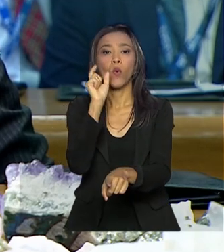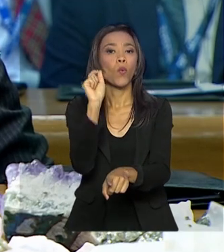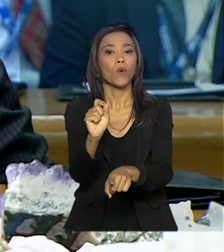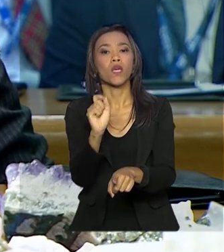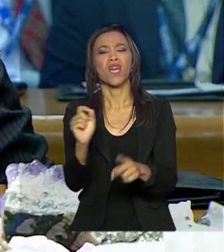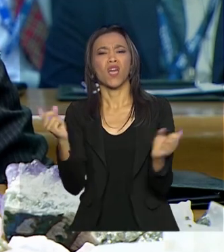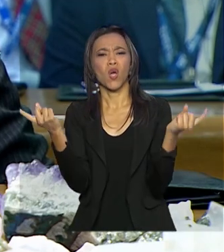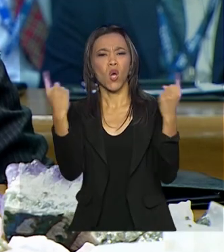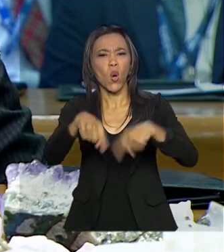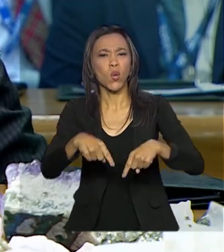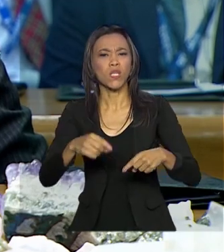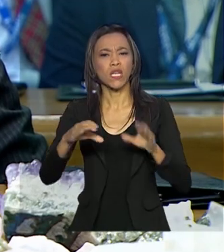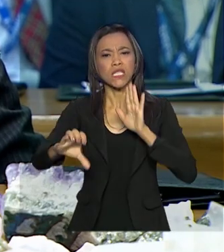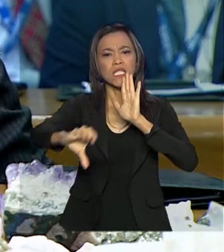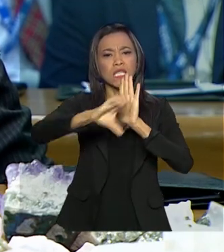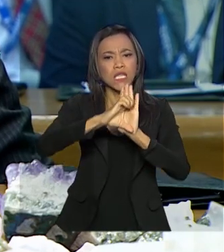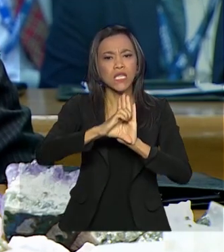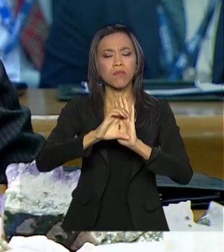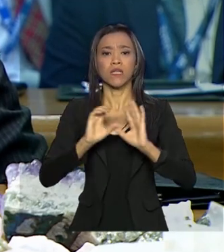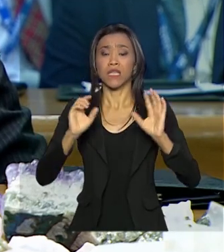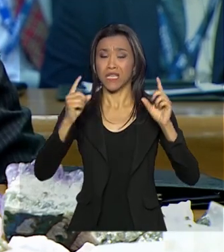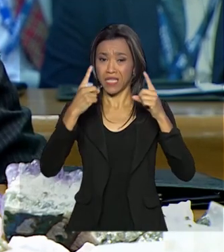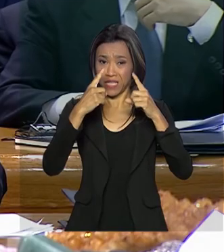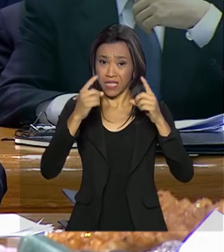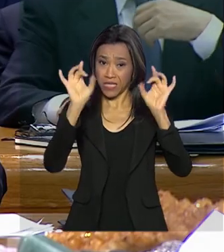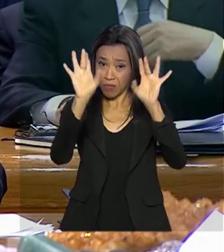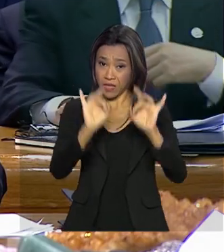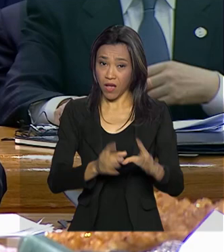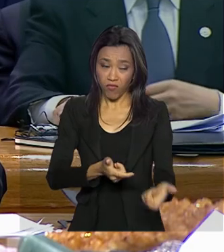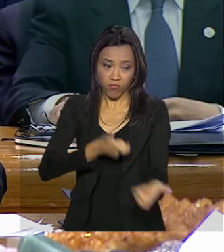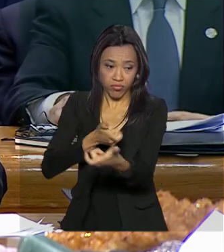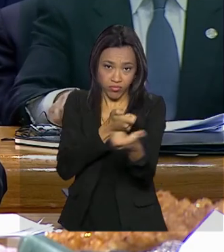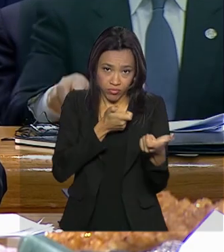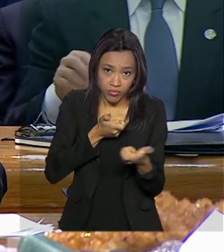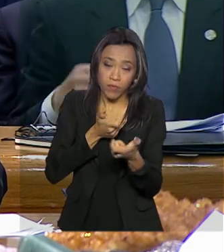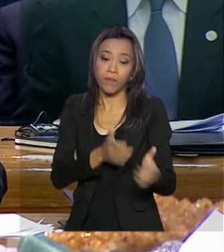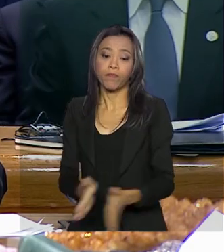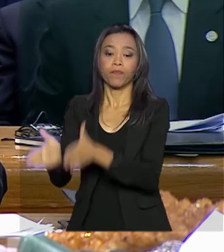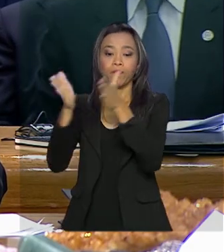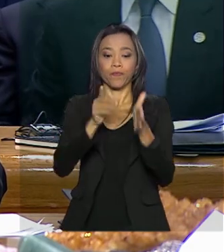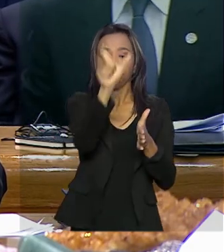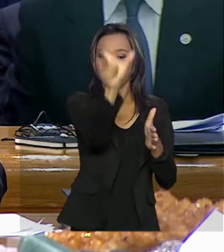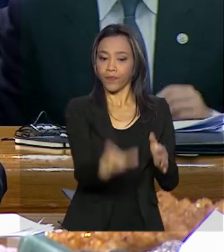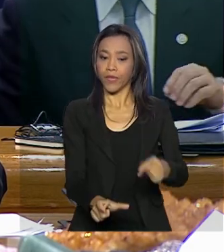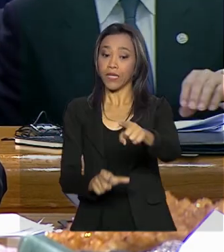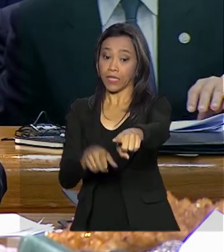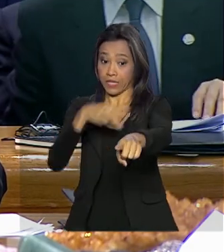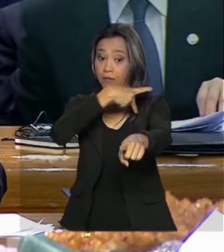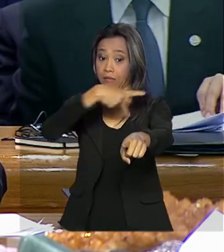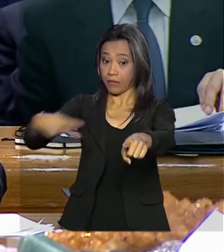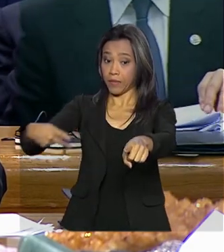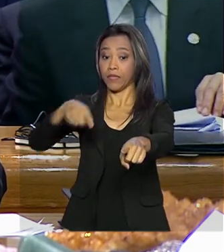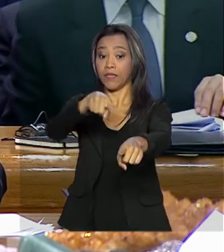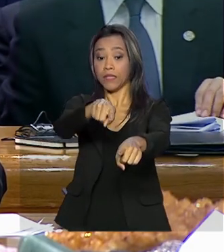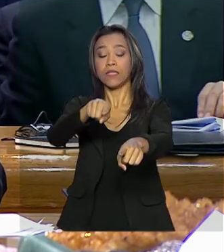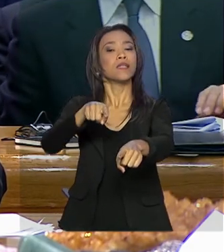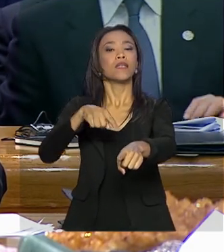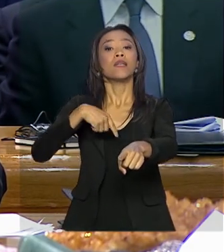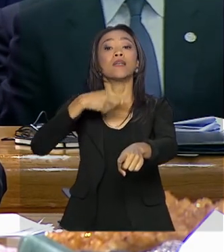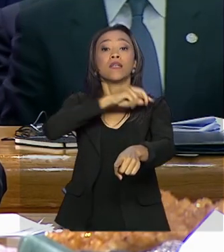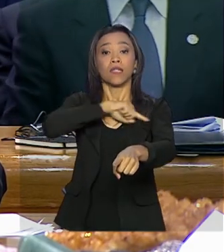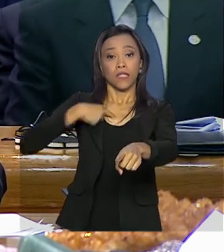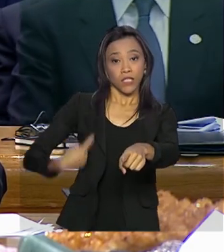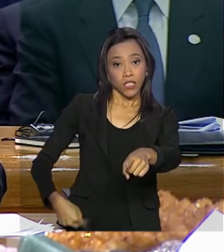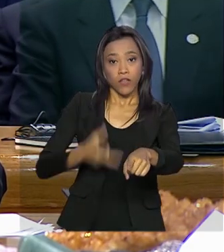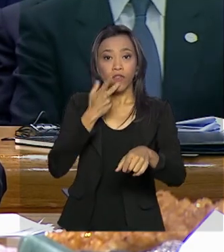aos crimes em especial ao terrorismo xi jin ping líder da china destacou que é preciso fomentar um ambiente